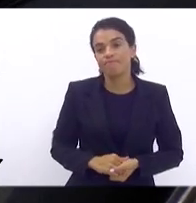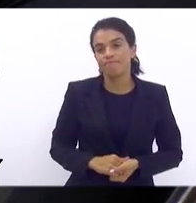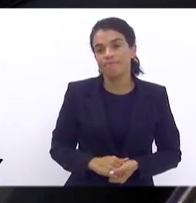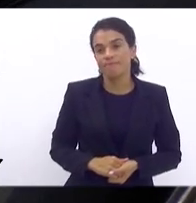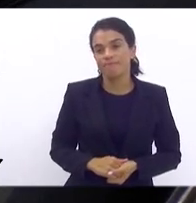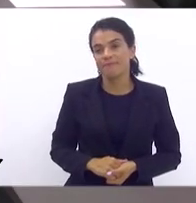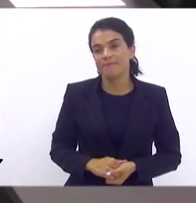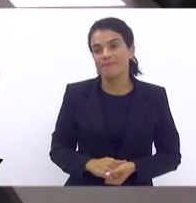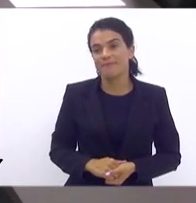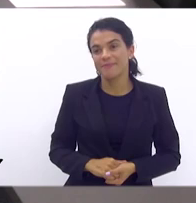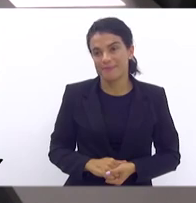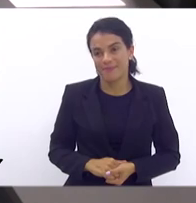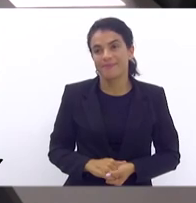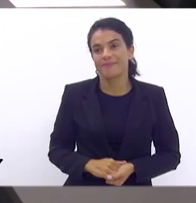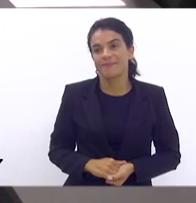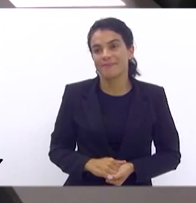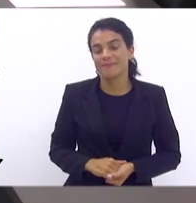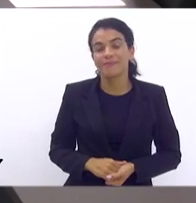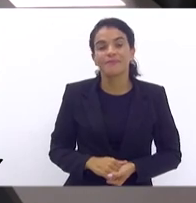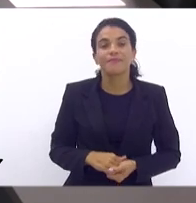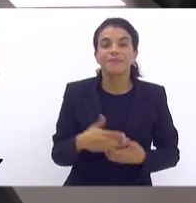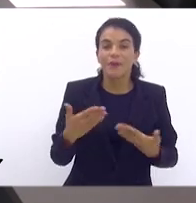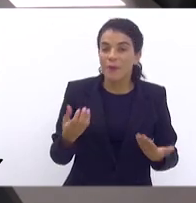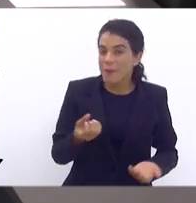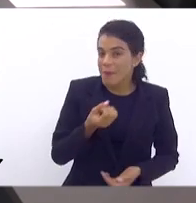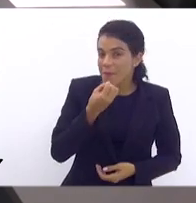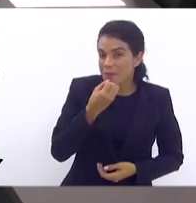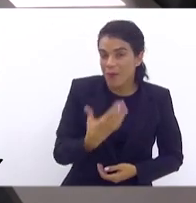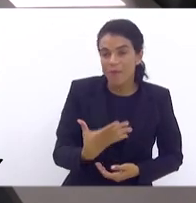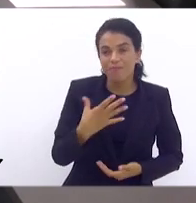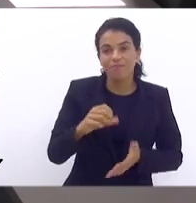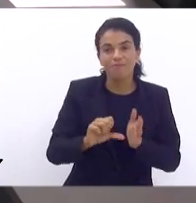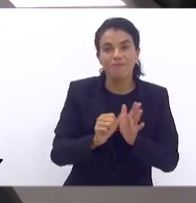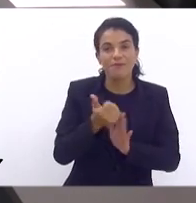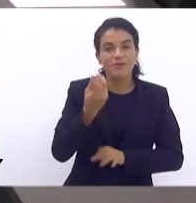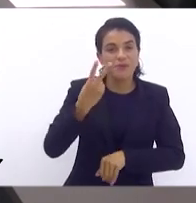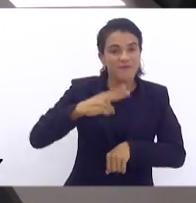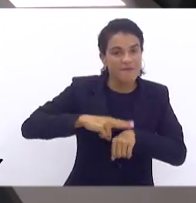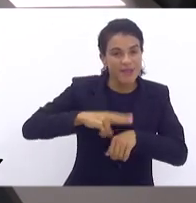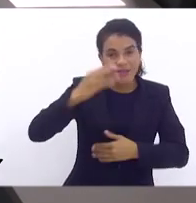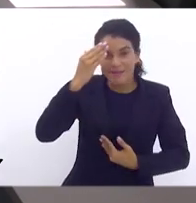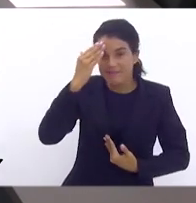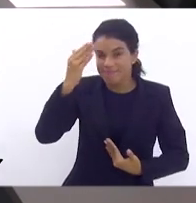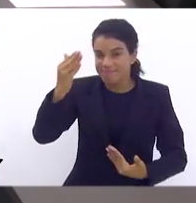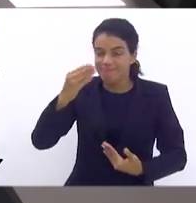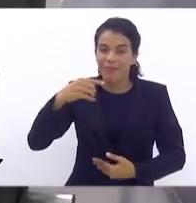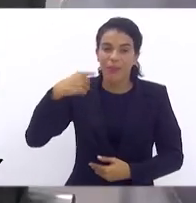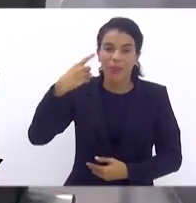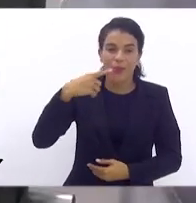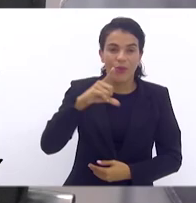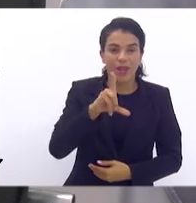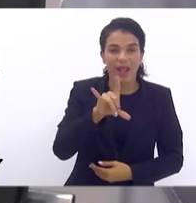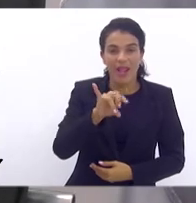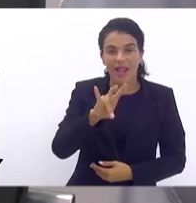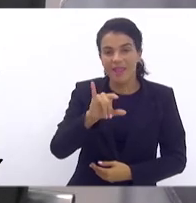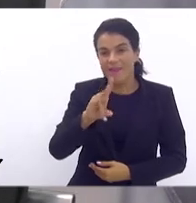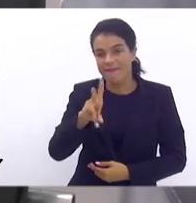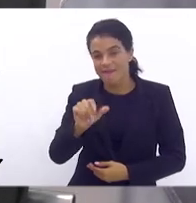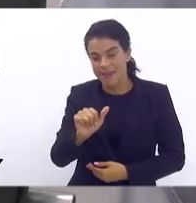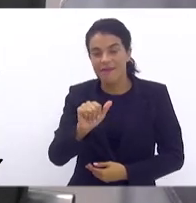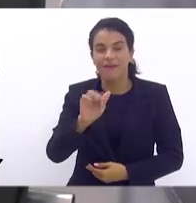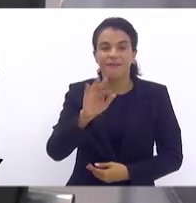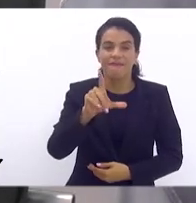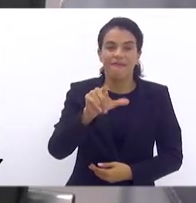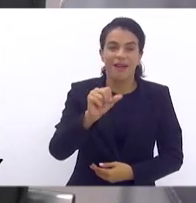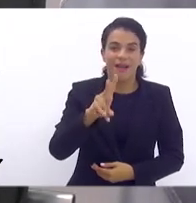tá bom bom eu quero mais uma vez agradecer aqui a doutora Lívia Doutora Flávia dizer que